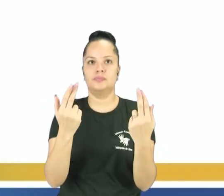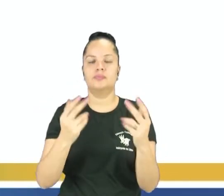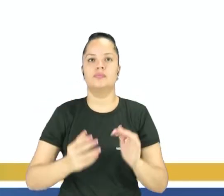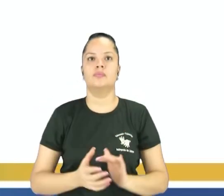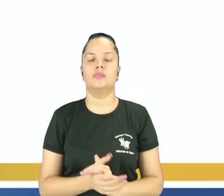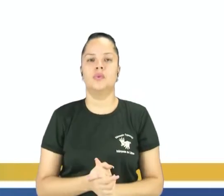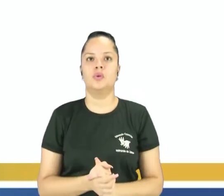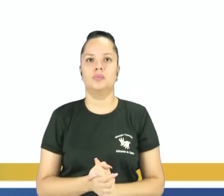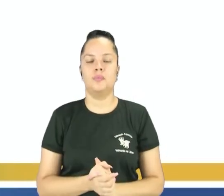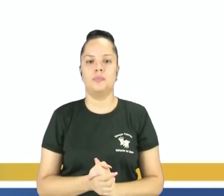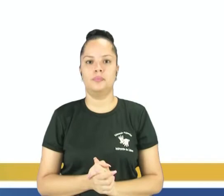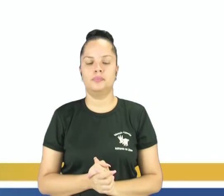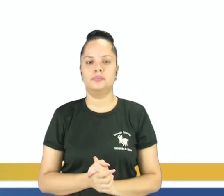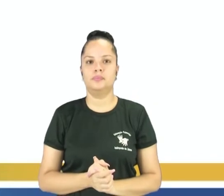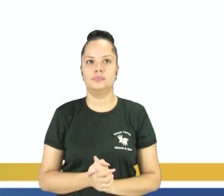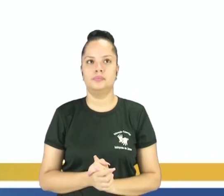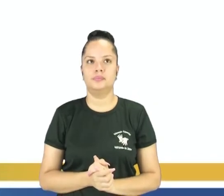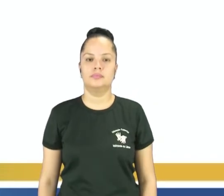Então vamos continuar.